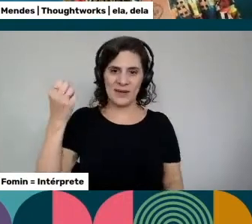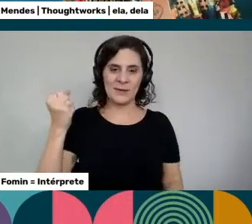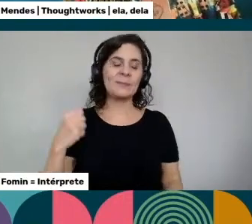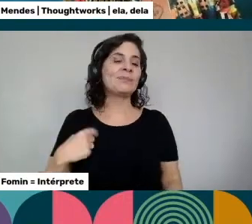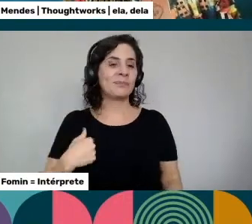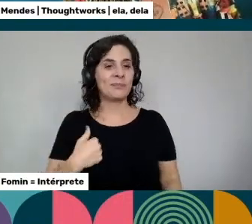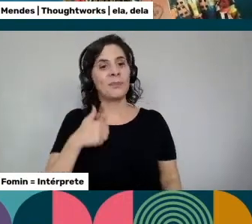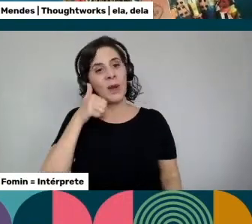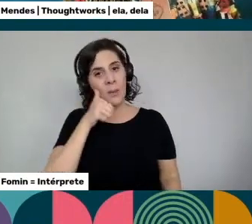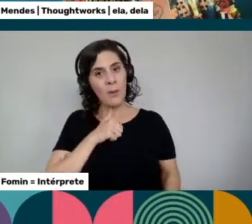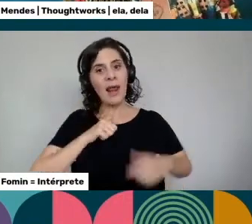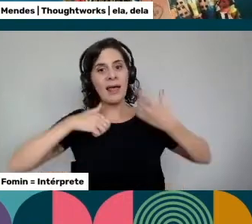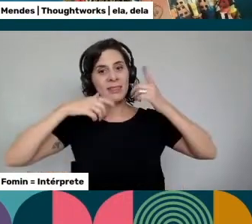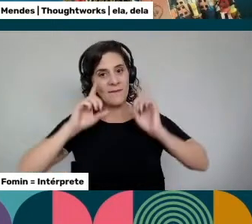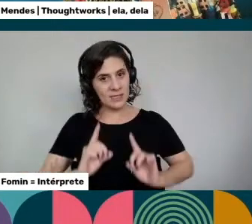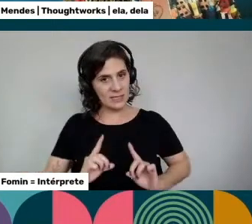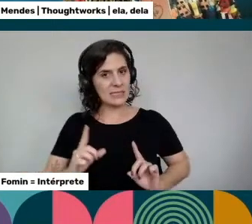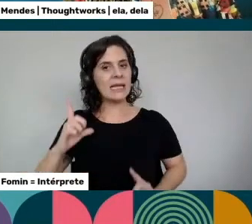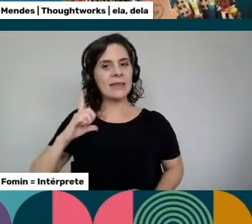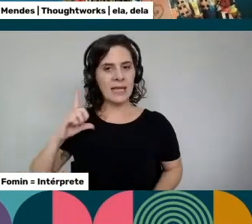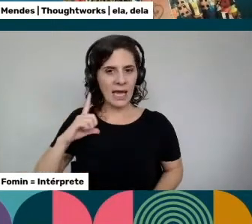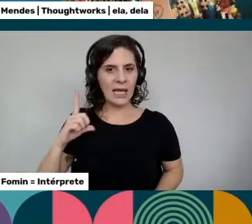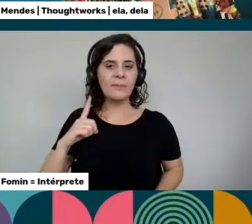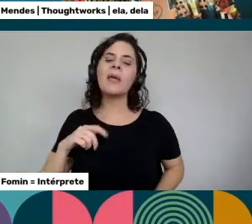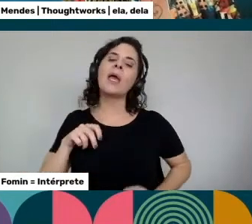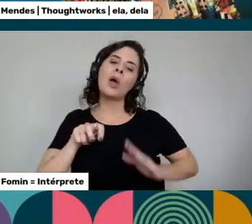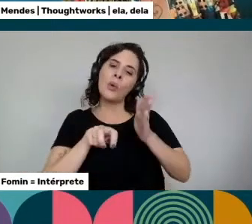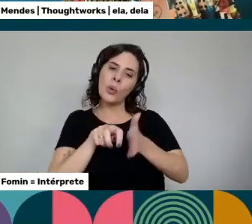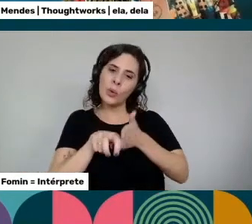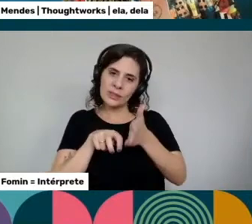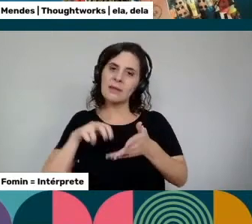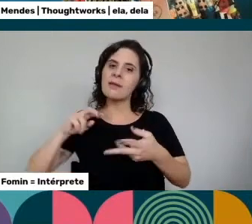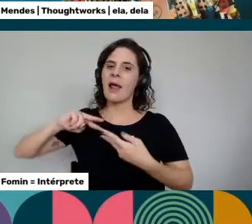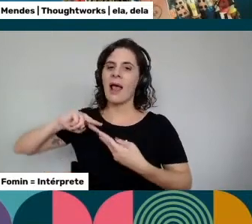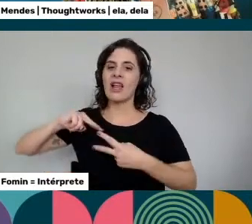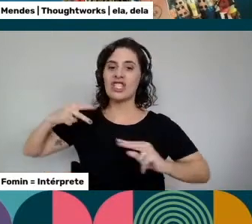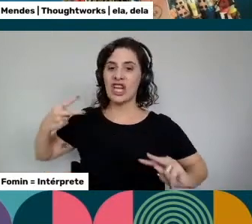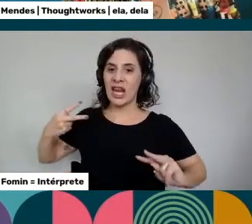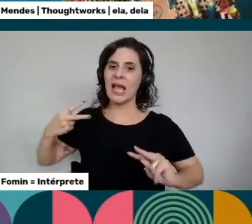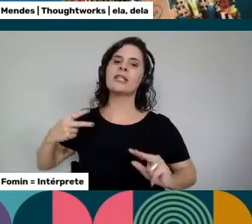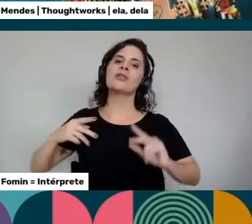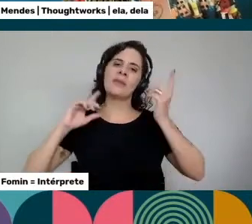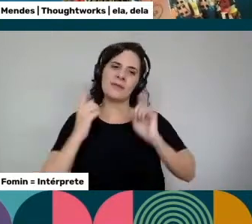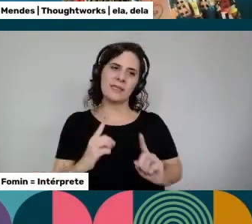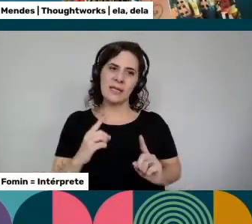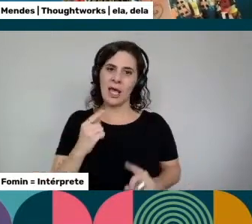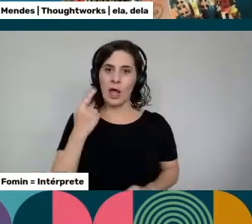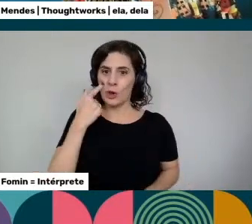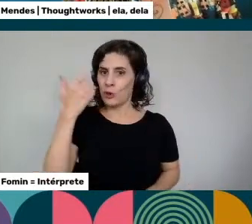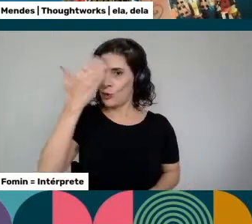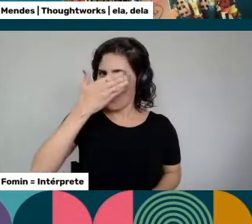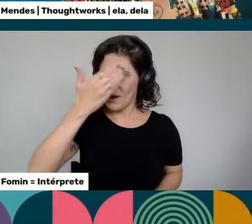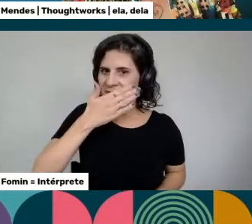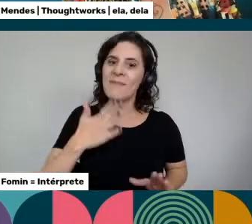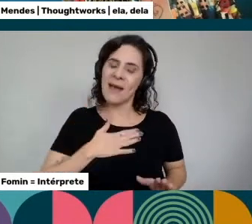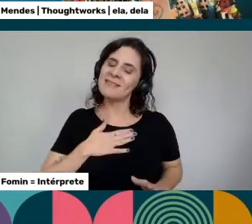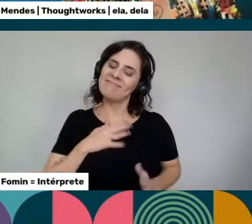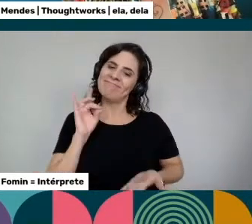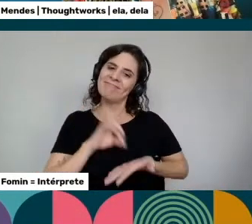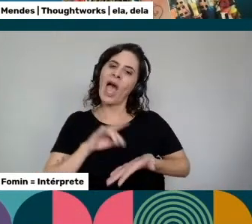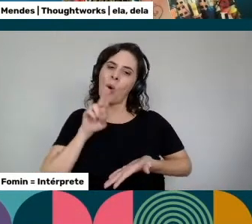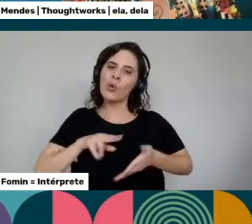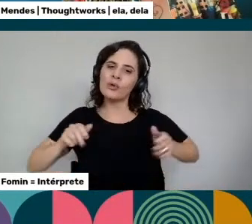mulher com deficiência congênita, e uso de cadeira de rodas para me locomover. Não dá para ver aqui na telinha, mas eu sou